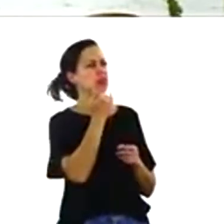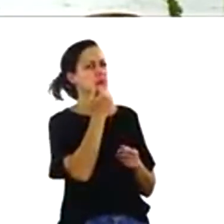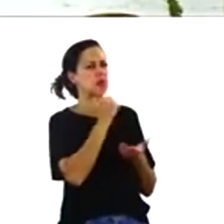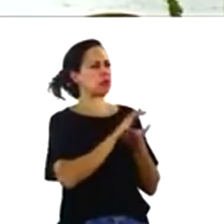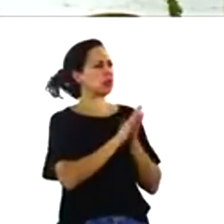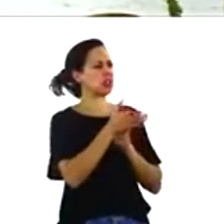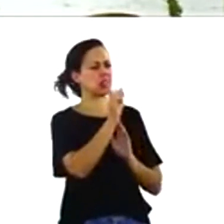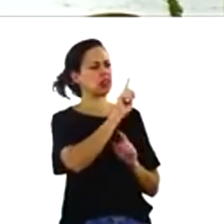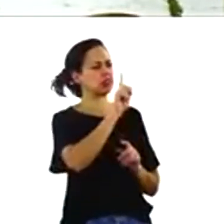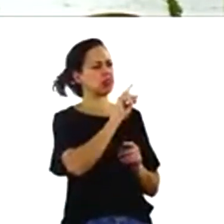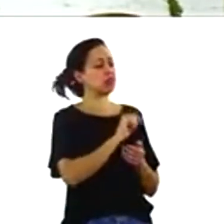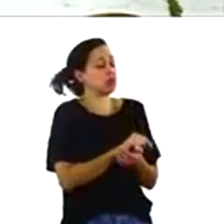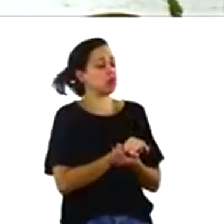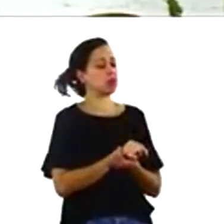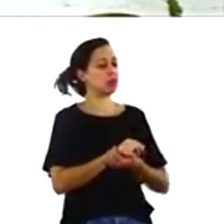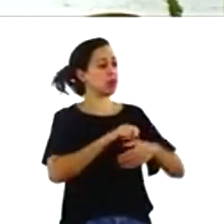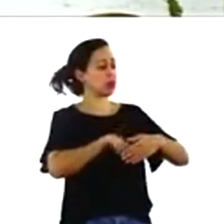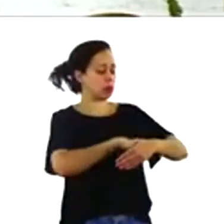Não estou.